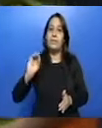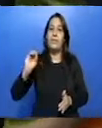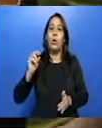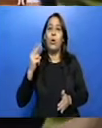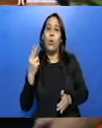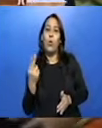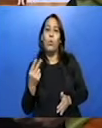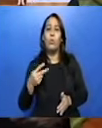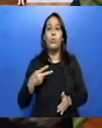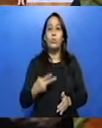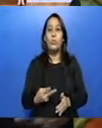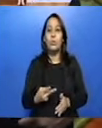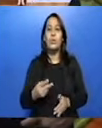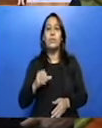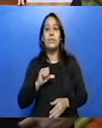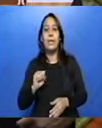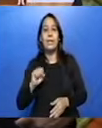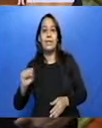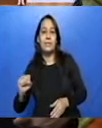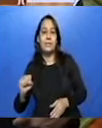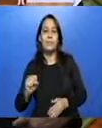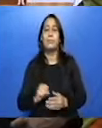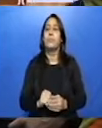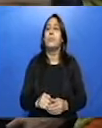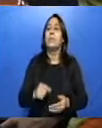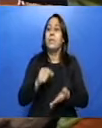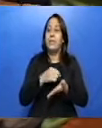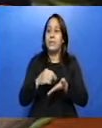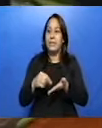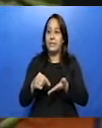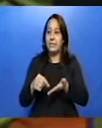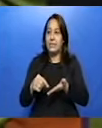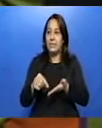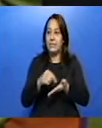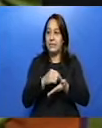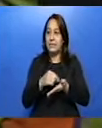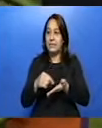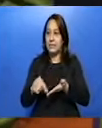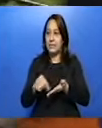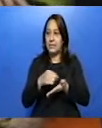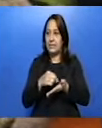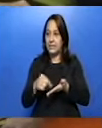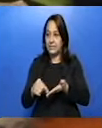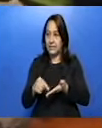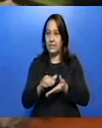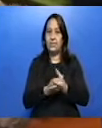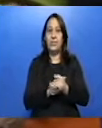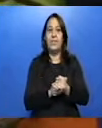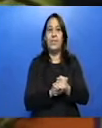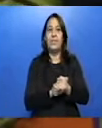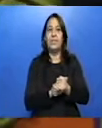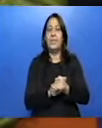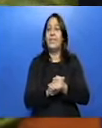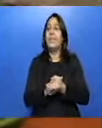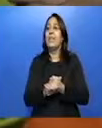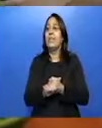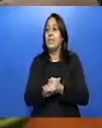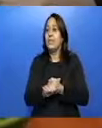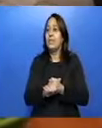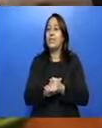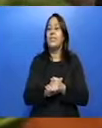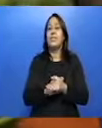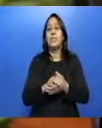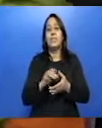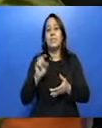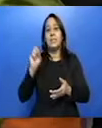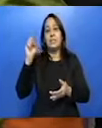as palavras aqui, é isso? Não, falar o que que vocês pintaram antes, tá? Se foi uma